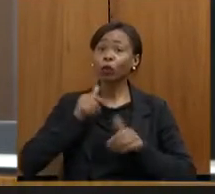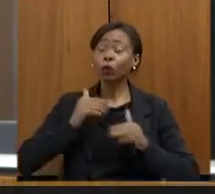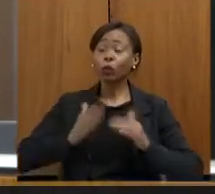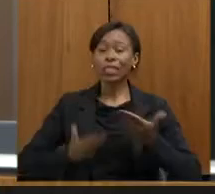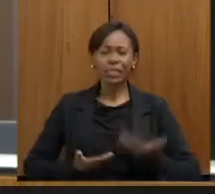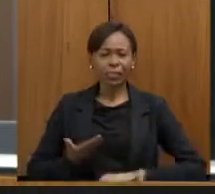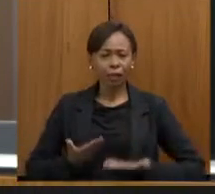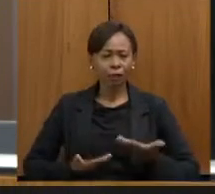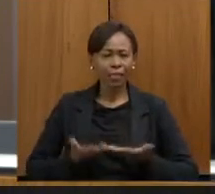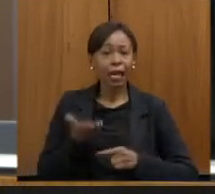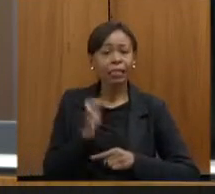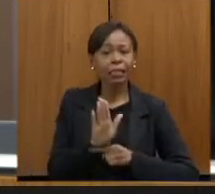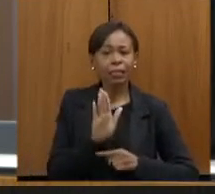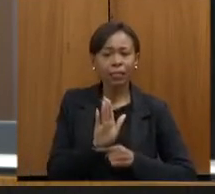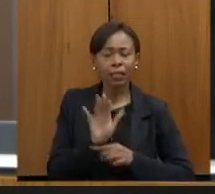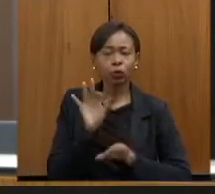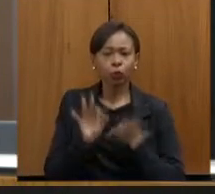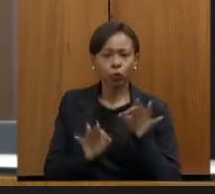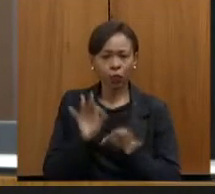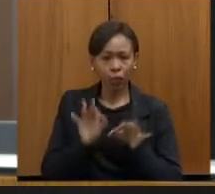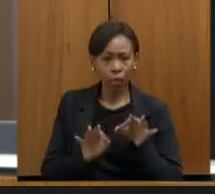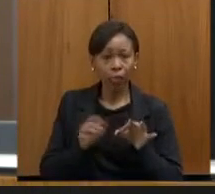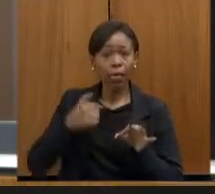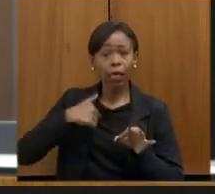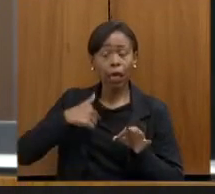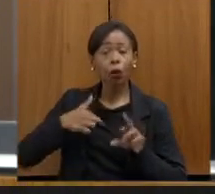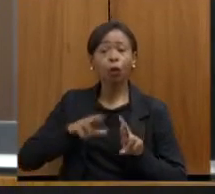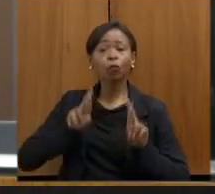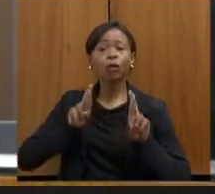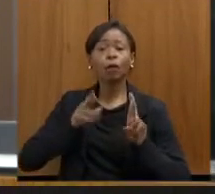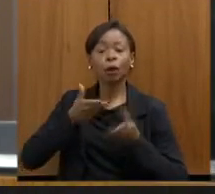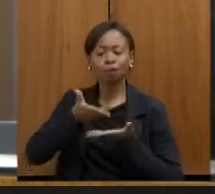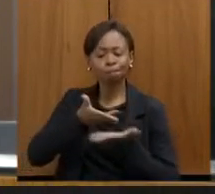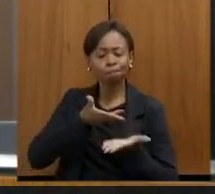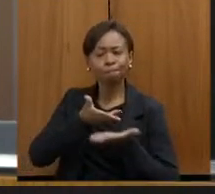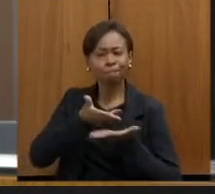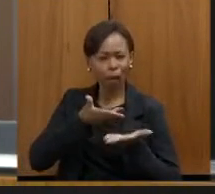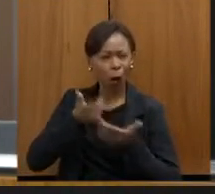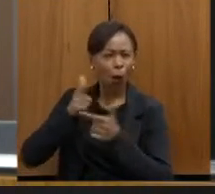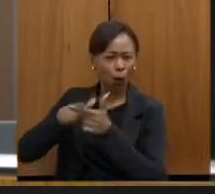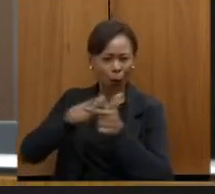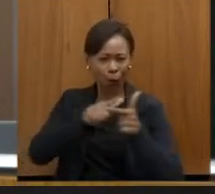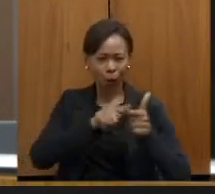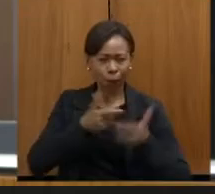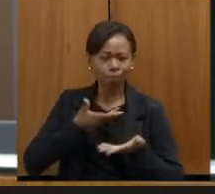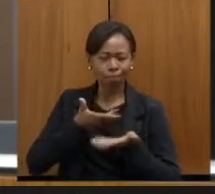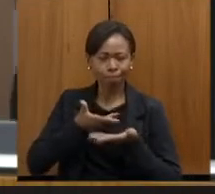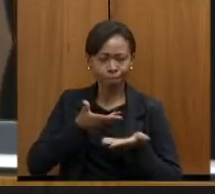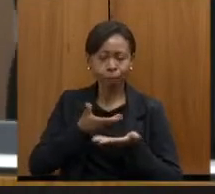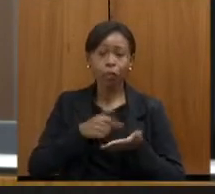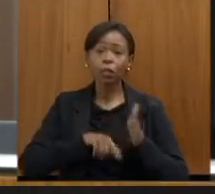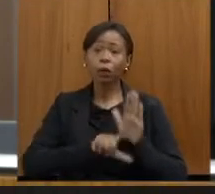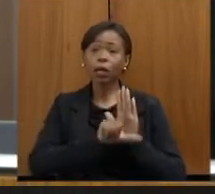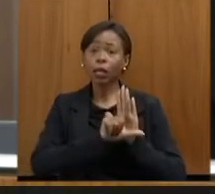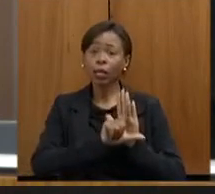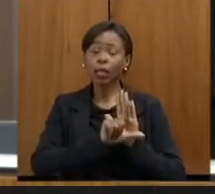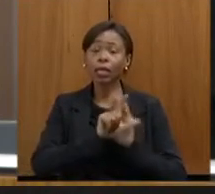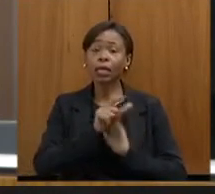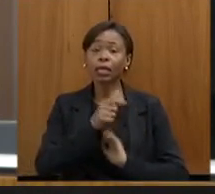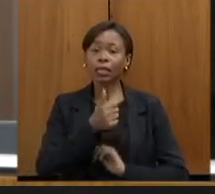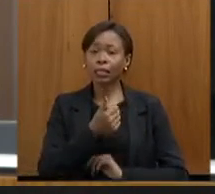lá eu exerço a mediação de conflitos. E, para a minha alegria, a Lei 13.465,